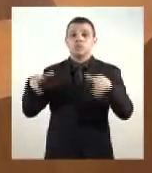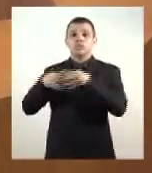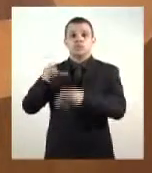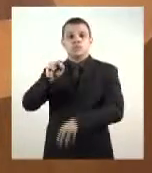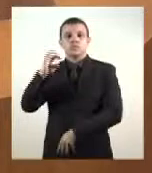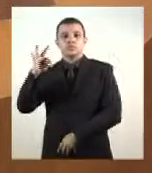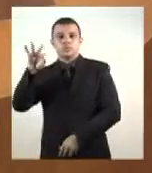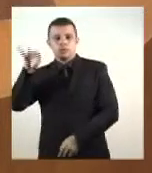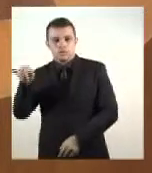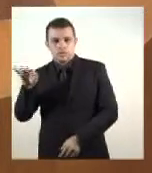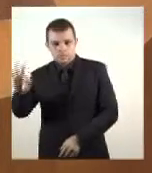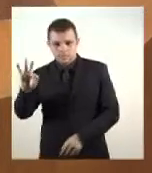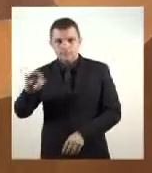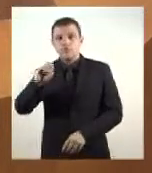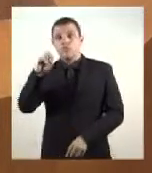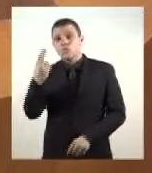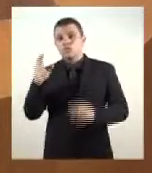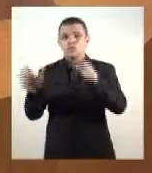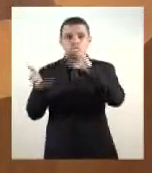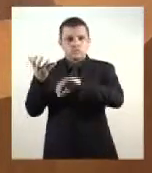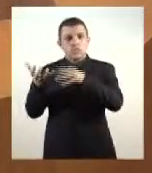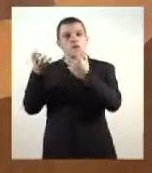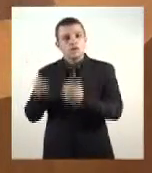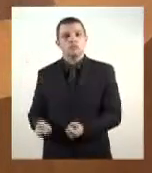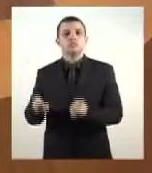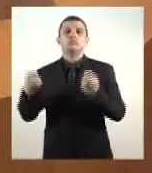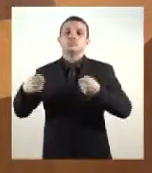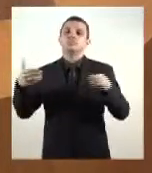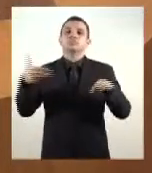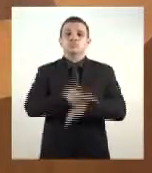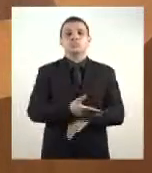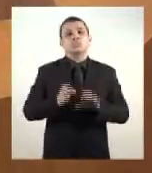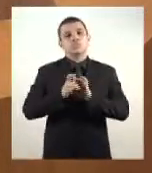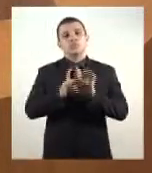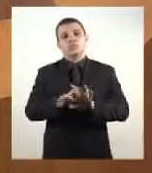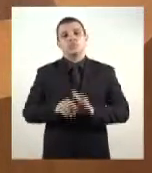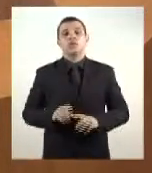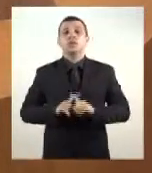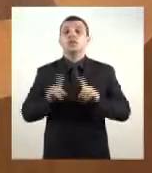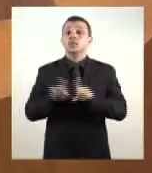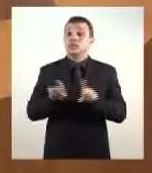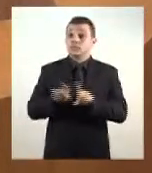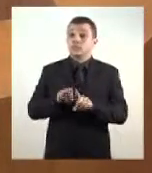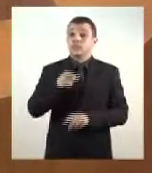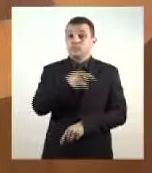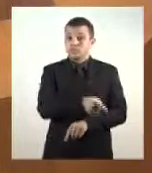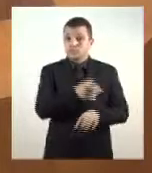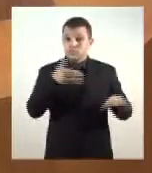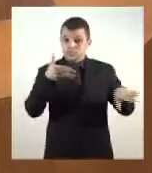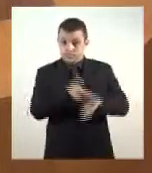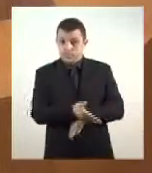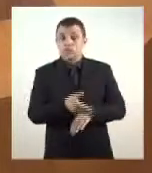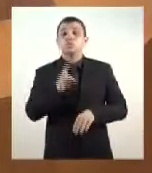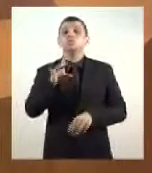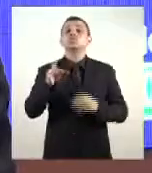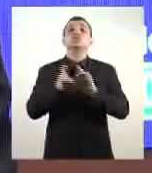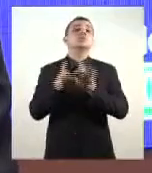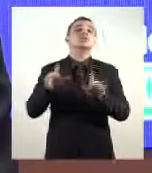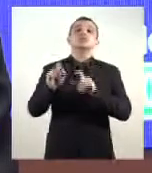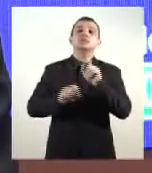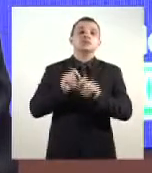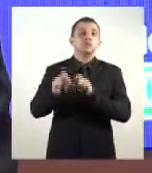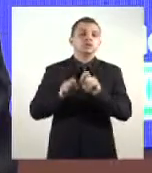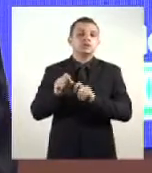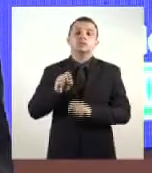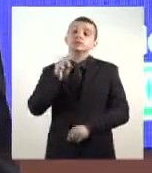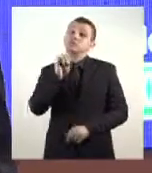Federal ou a anuência do Congresso Nacional. Além disso, a intervenção federal só pode ser autorizada em casos específicos, quando há ameaça